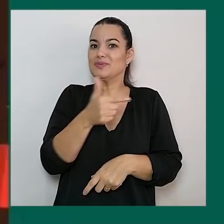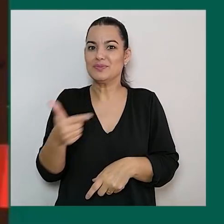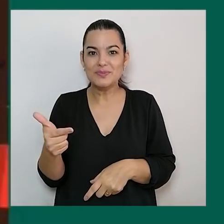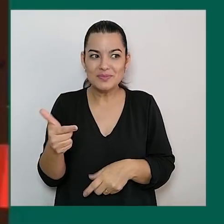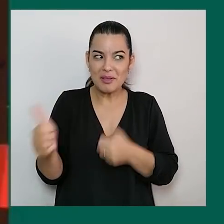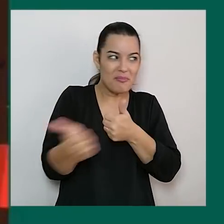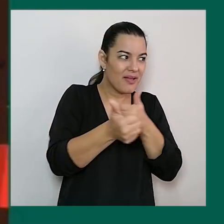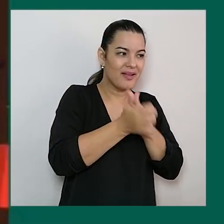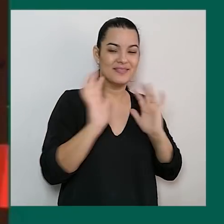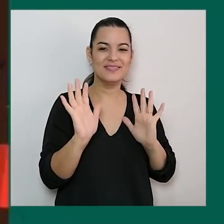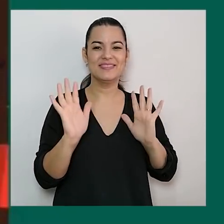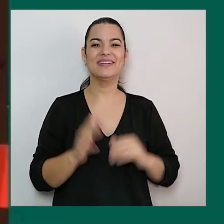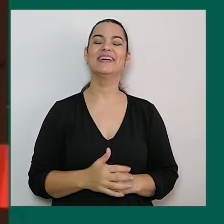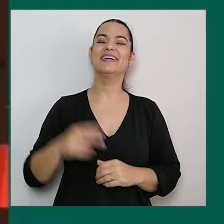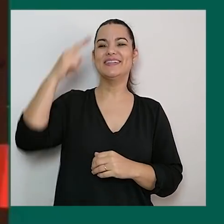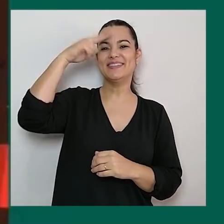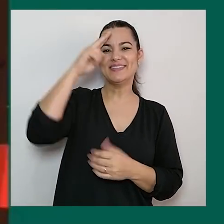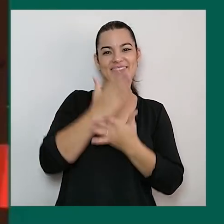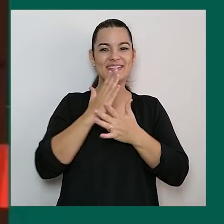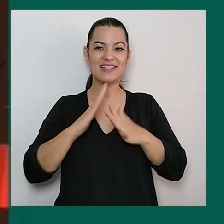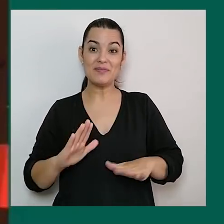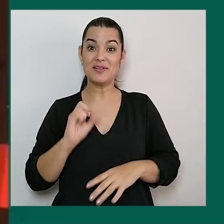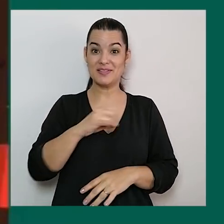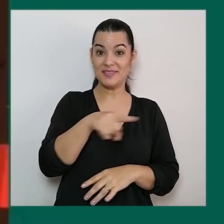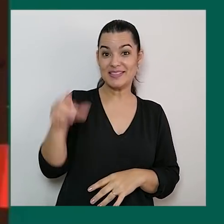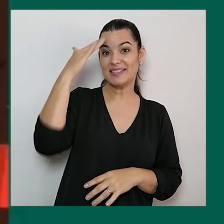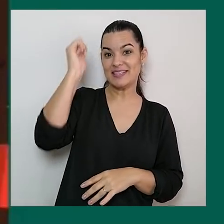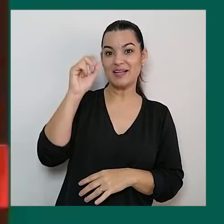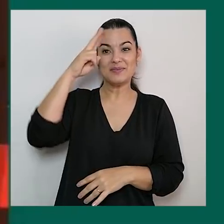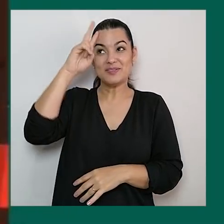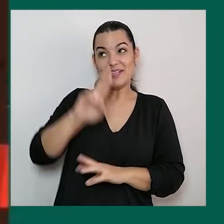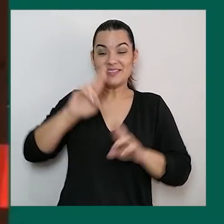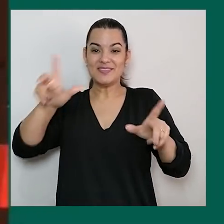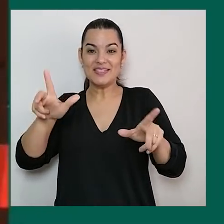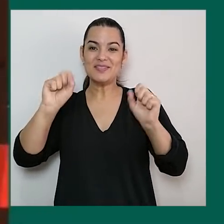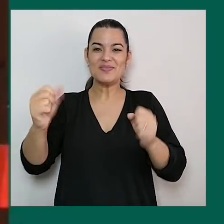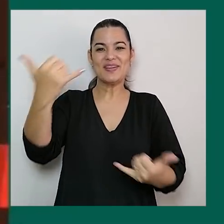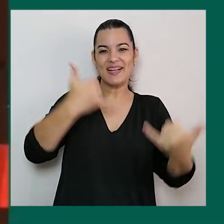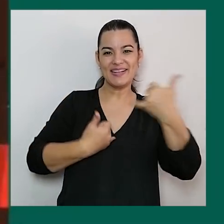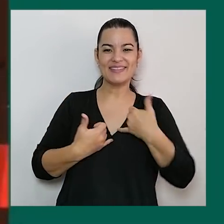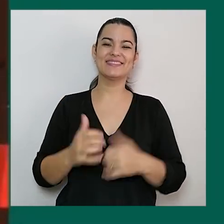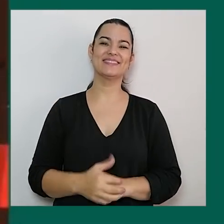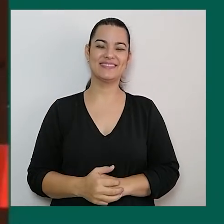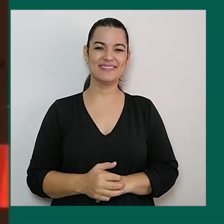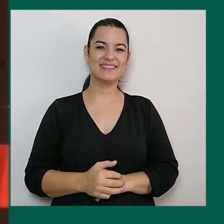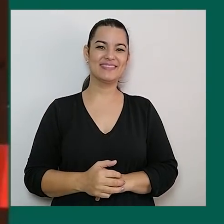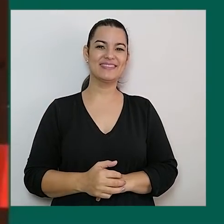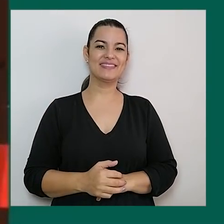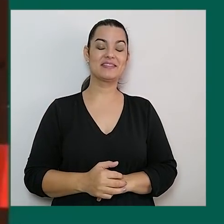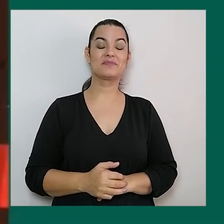Entrou por uma porta, saiu pela outra. Quem souber, conte